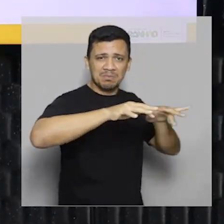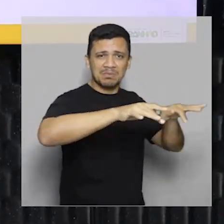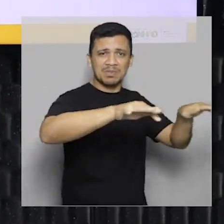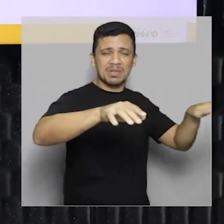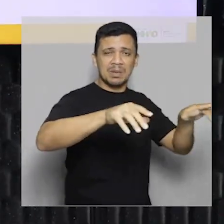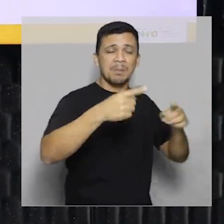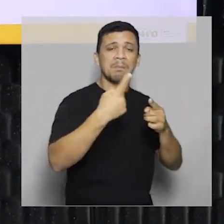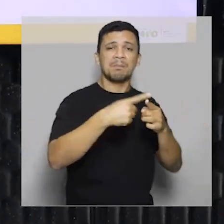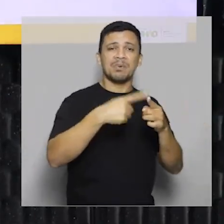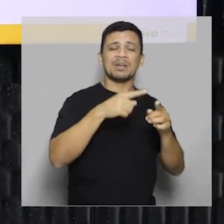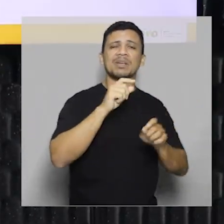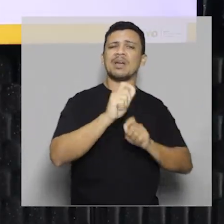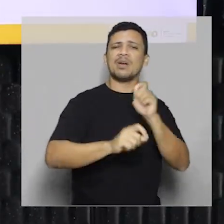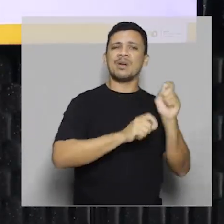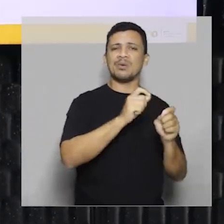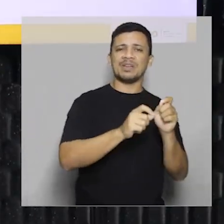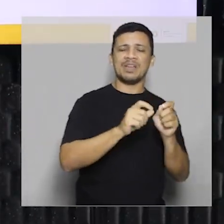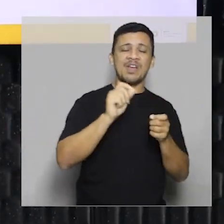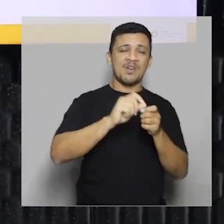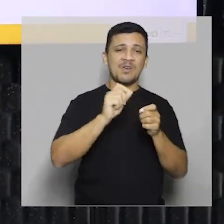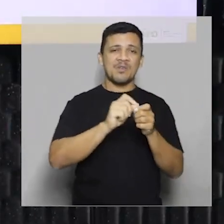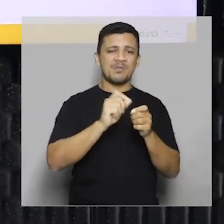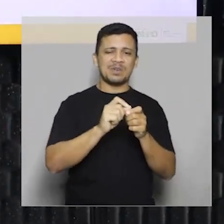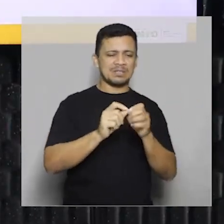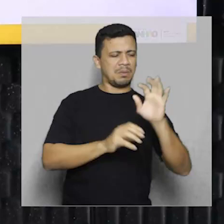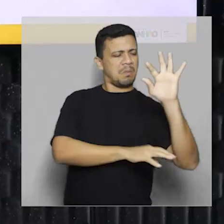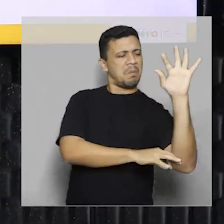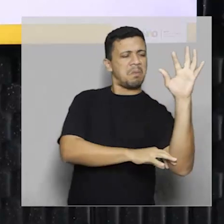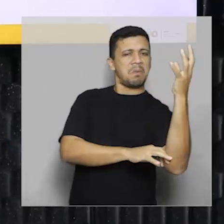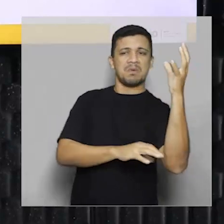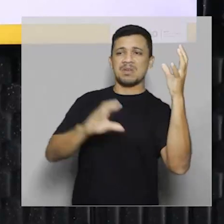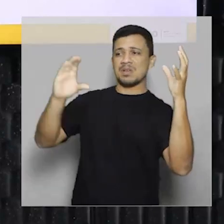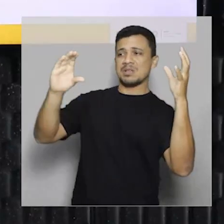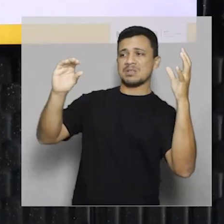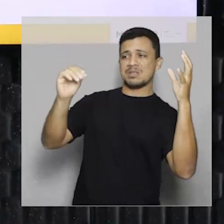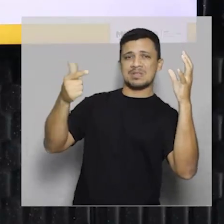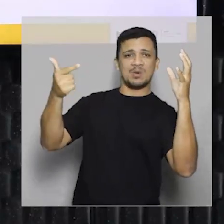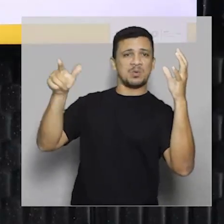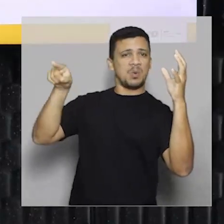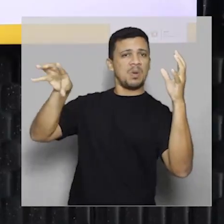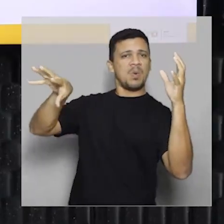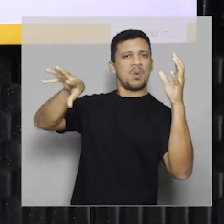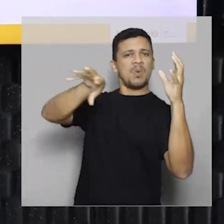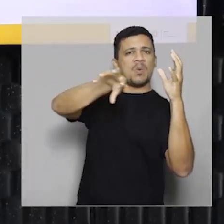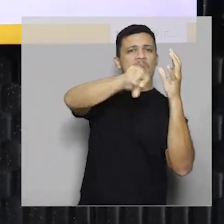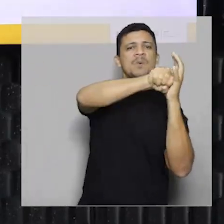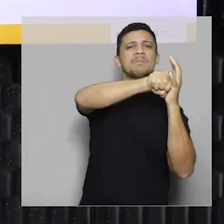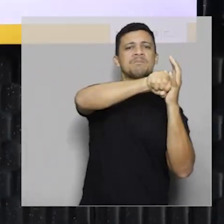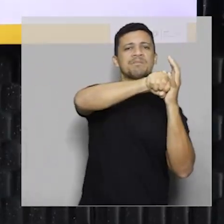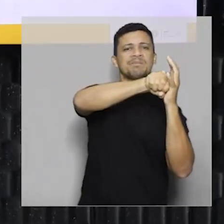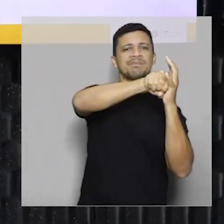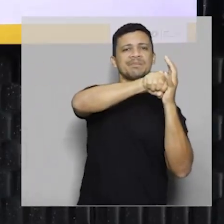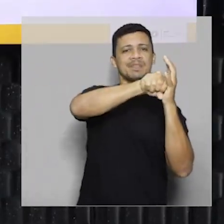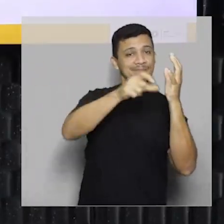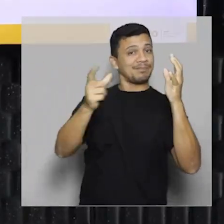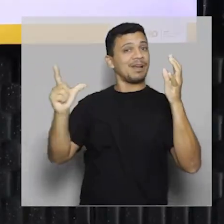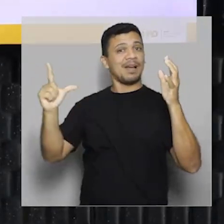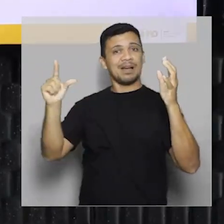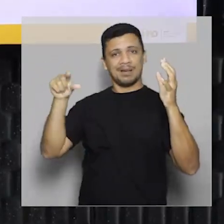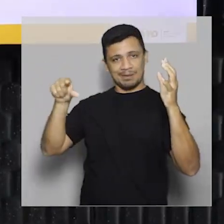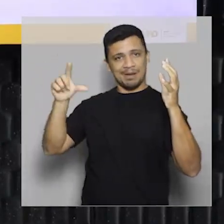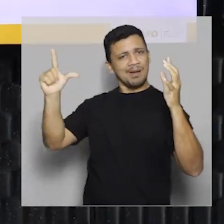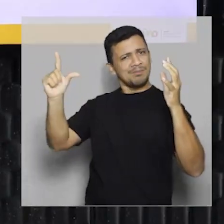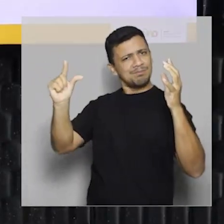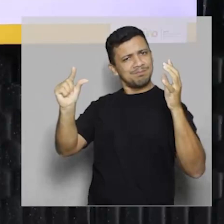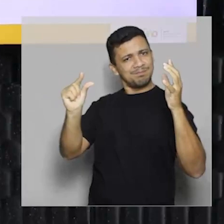fotossíntese faz a captura desse dióxido de carbono Ok diminuindo o nível de